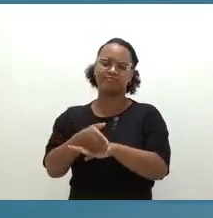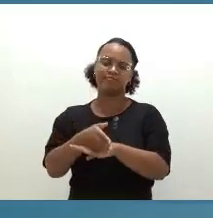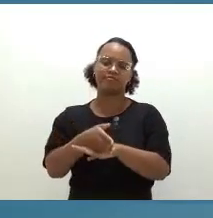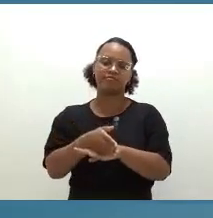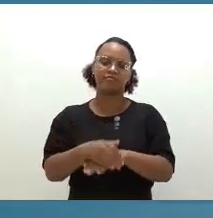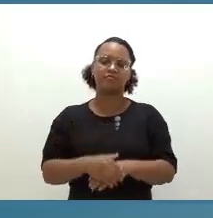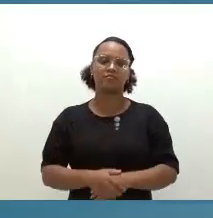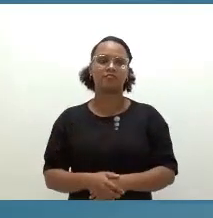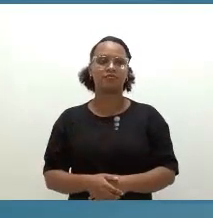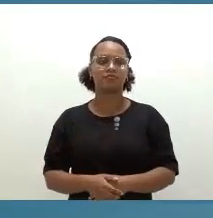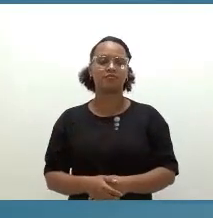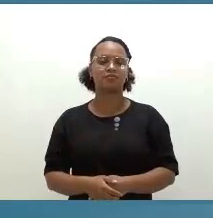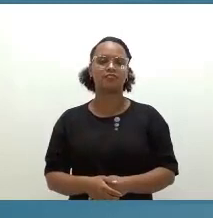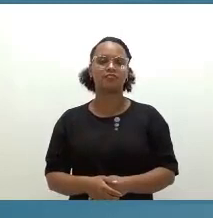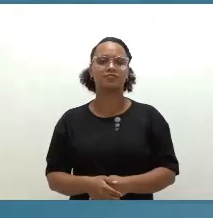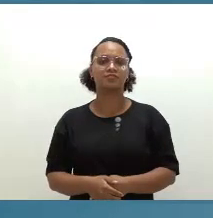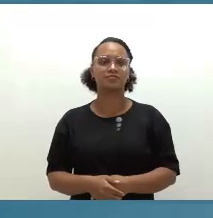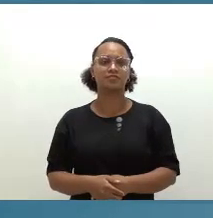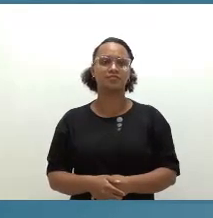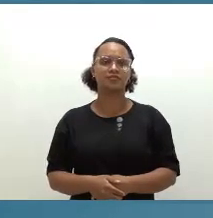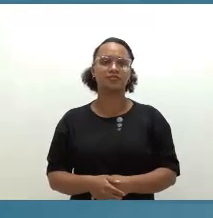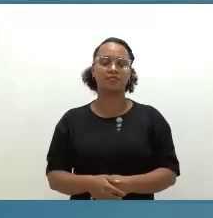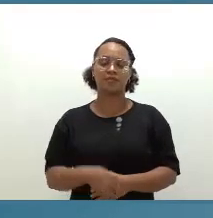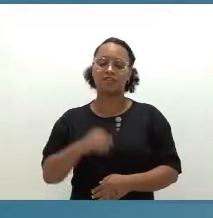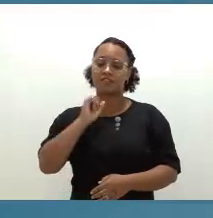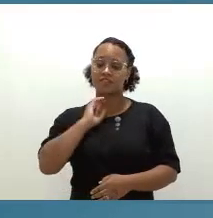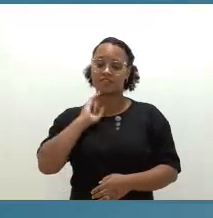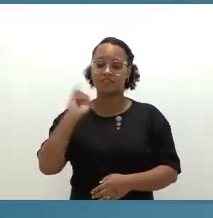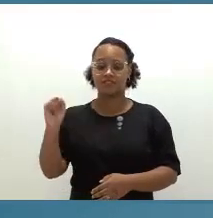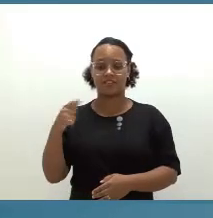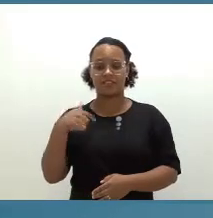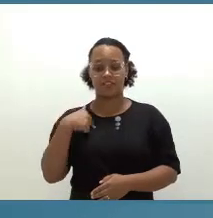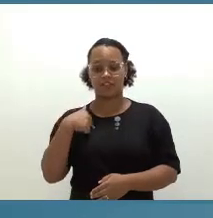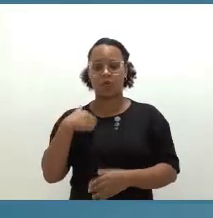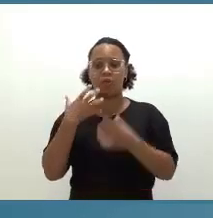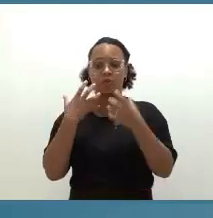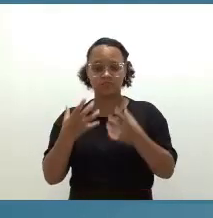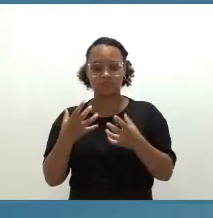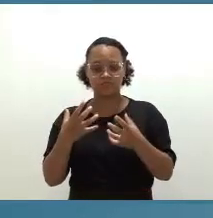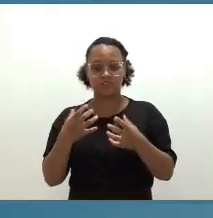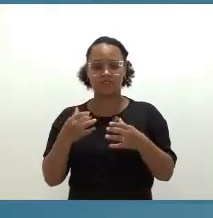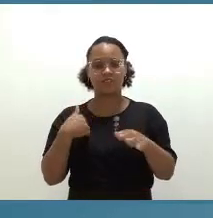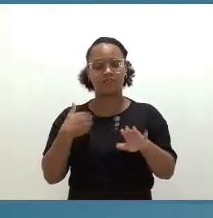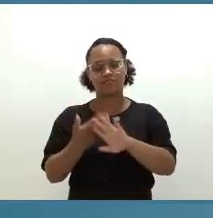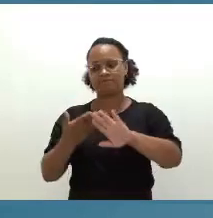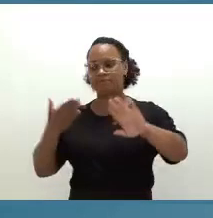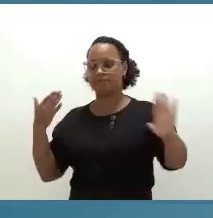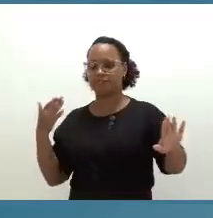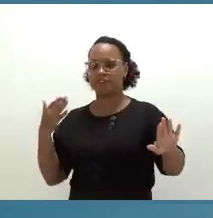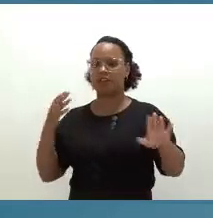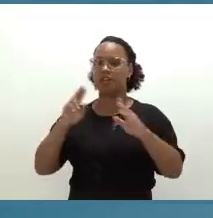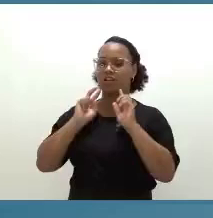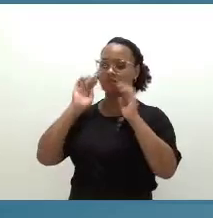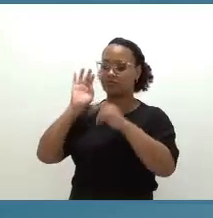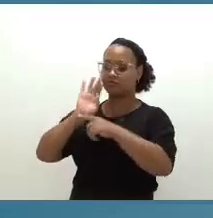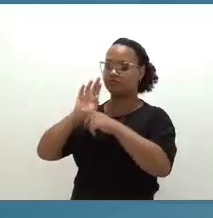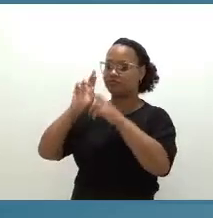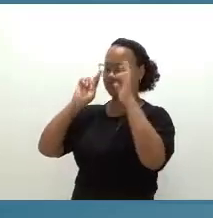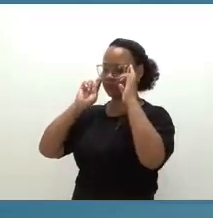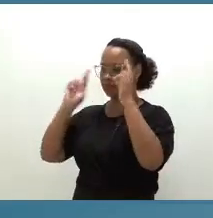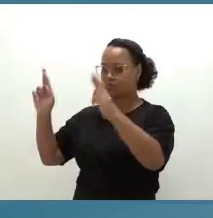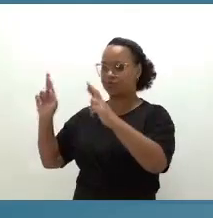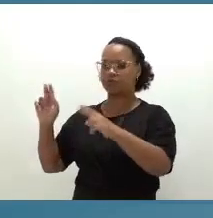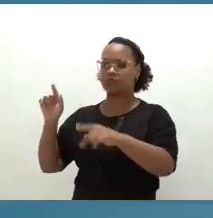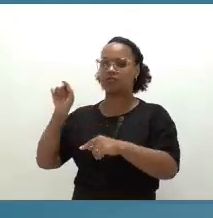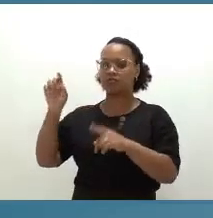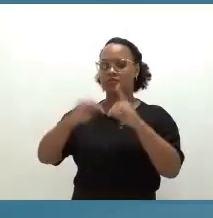palavras do desembargador Leonardo, se fosse candidato, retiraria em favor da nossa colega Maria de